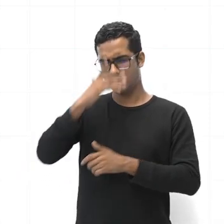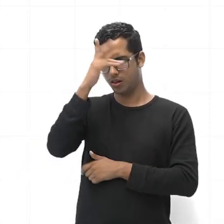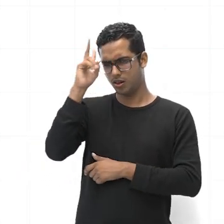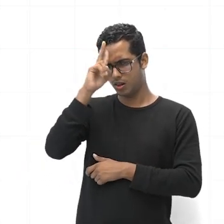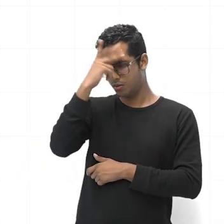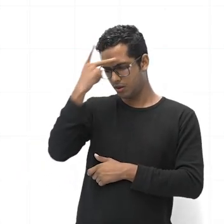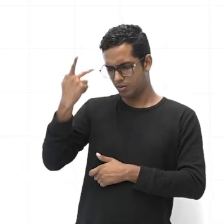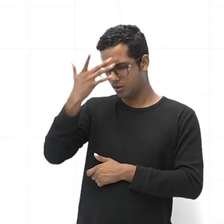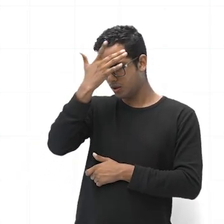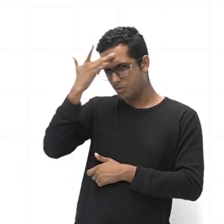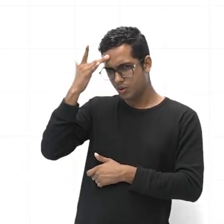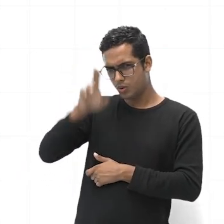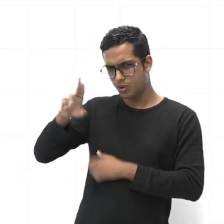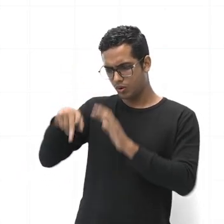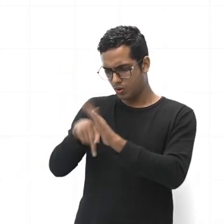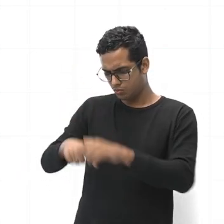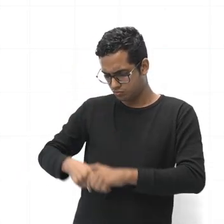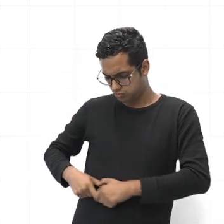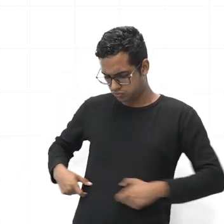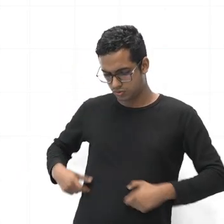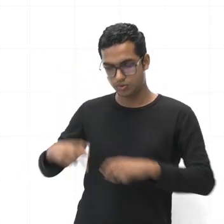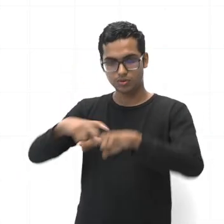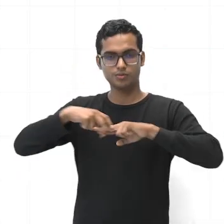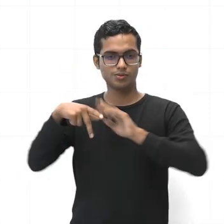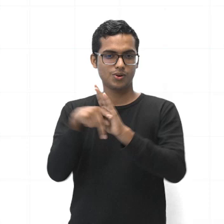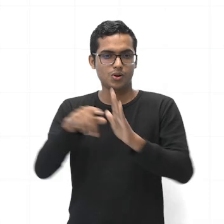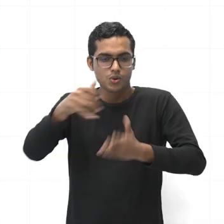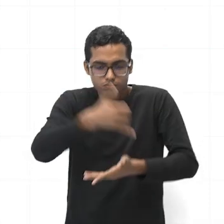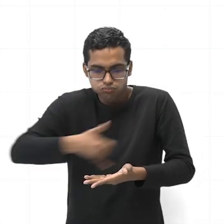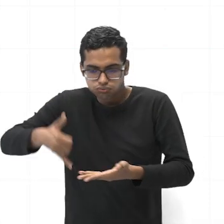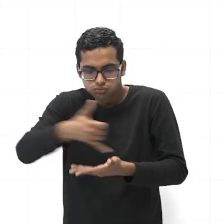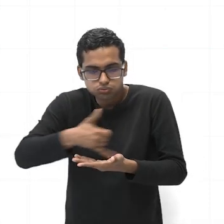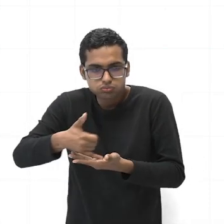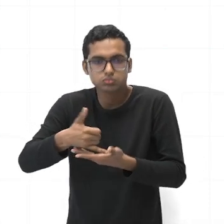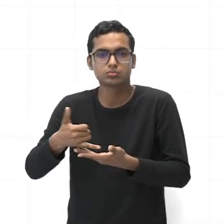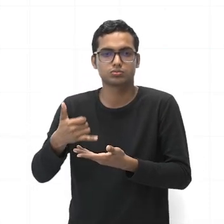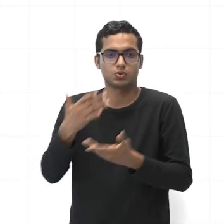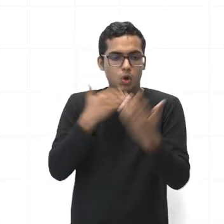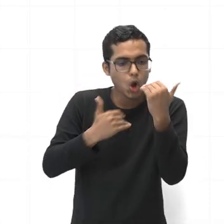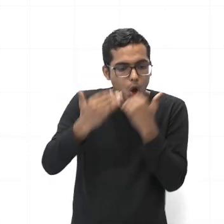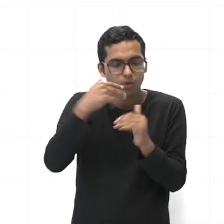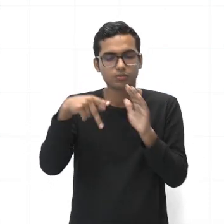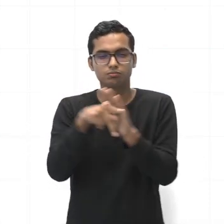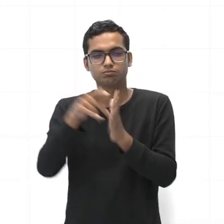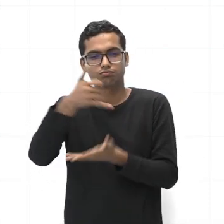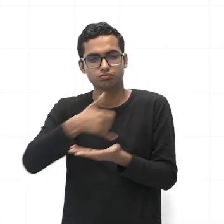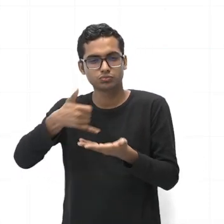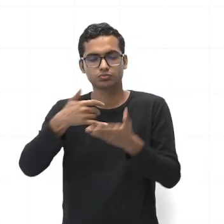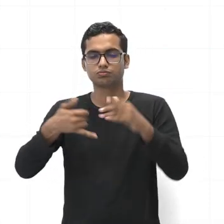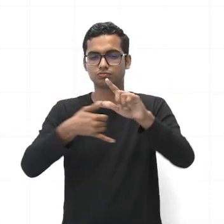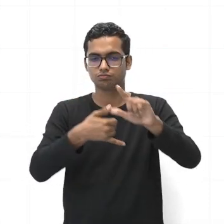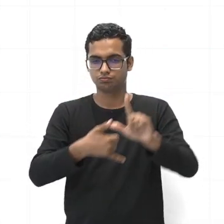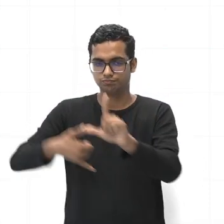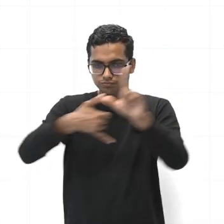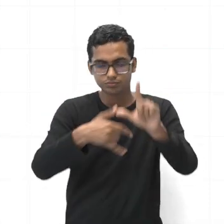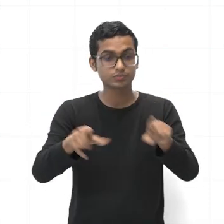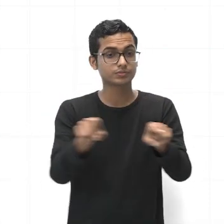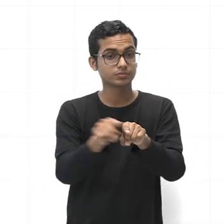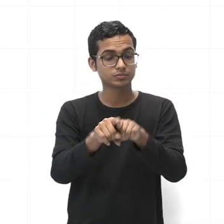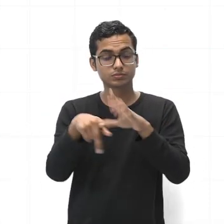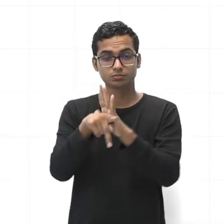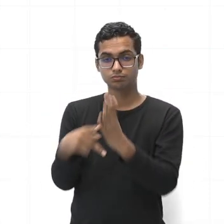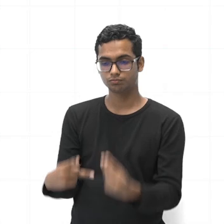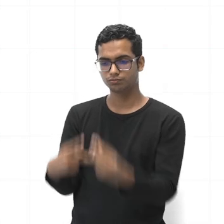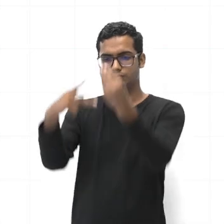Aquilo ali é resultado dos lipídios, certo? Do excesso. E as proteínas, que são